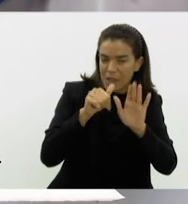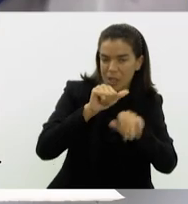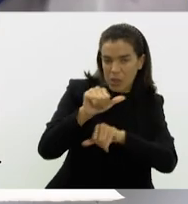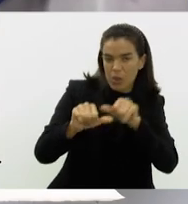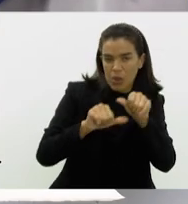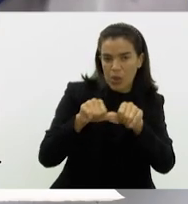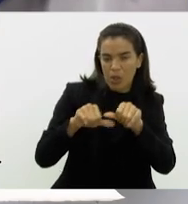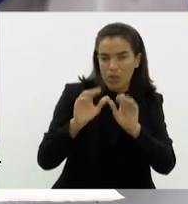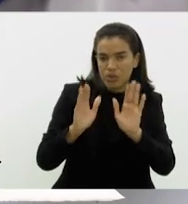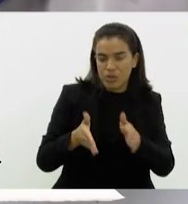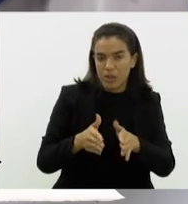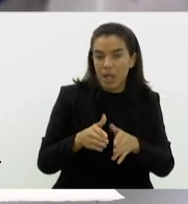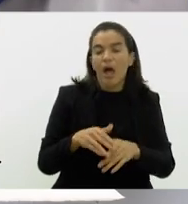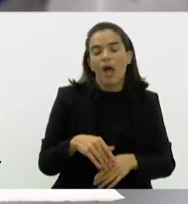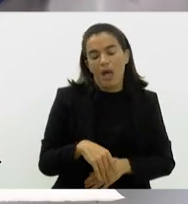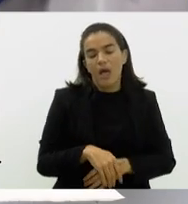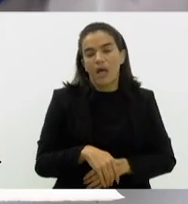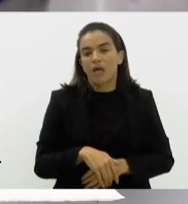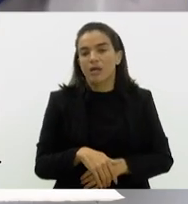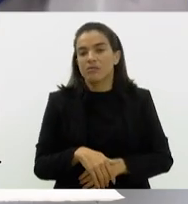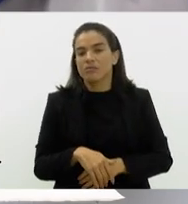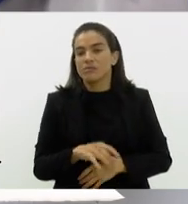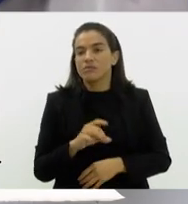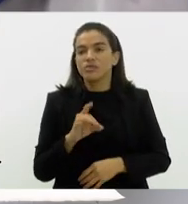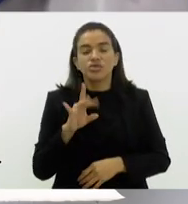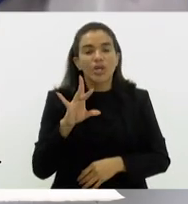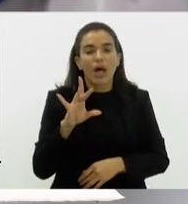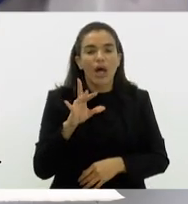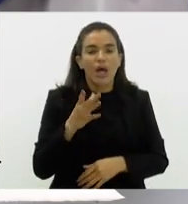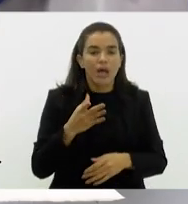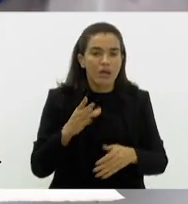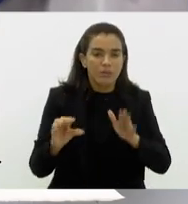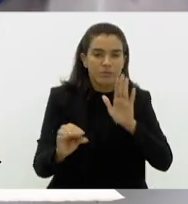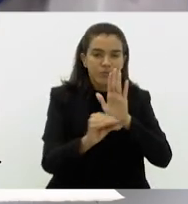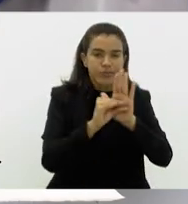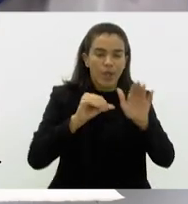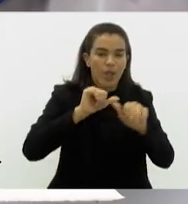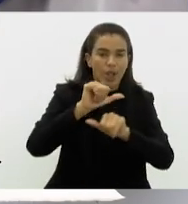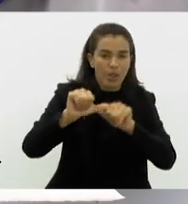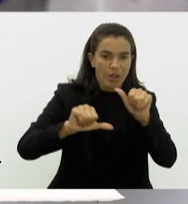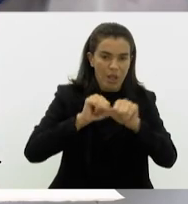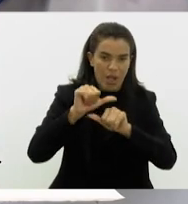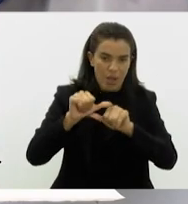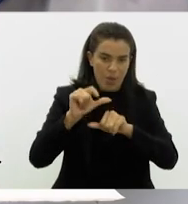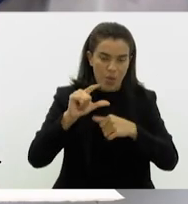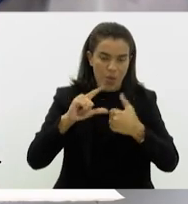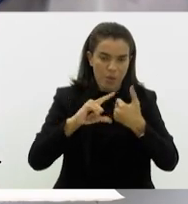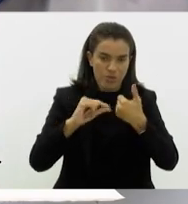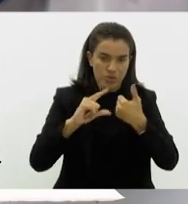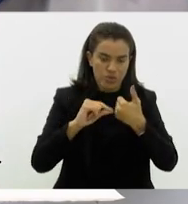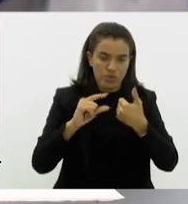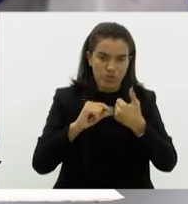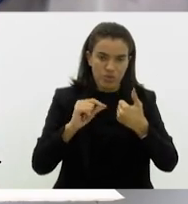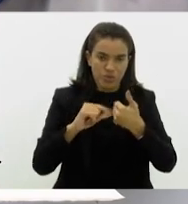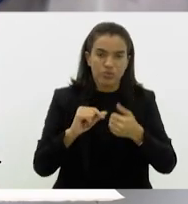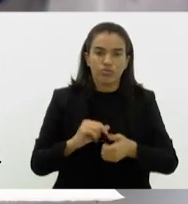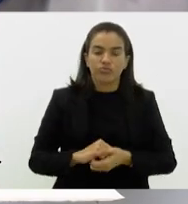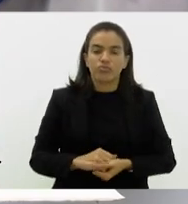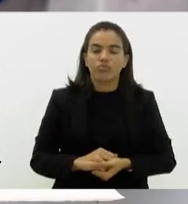troca. É só trocar aí o... Já aprovou com emenda, já inclui, como vai alterar o artigo, inclui a correção na